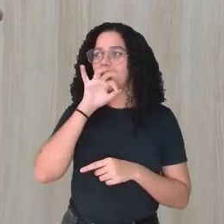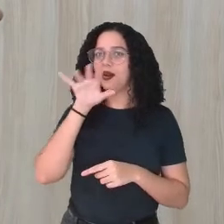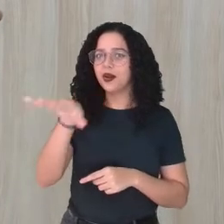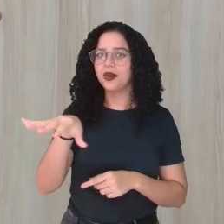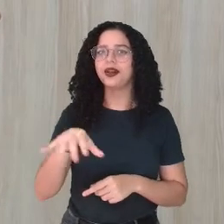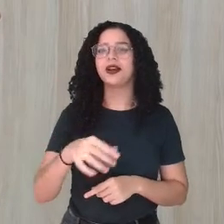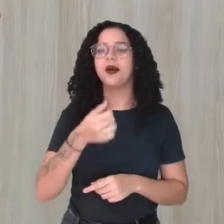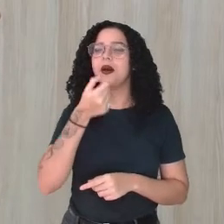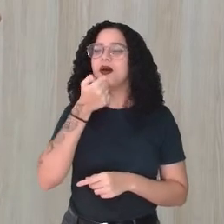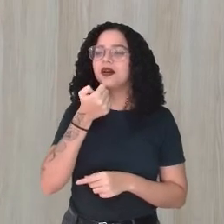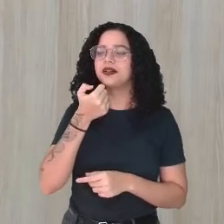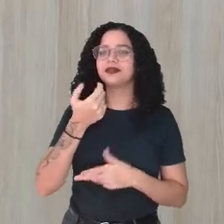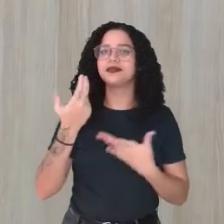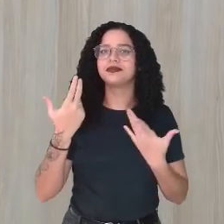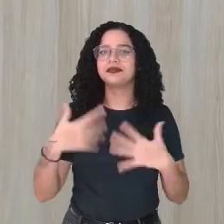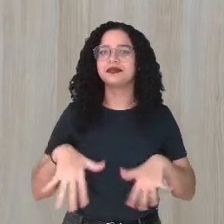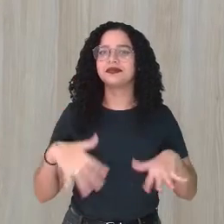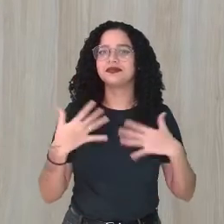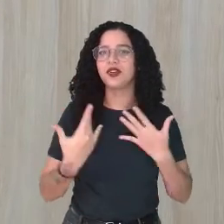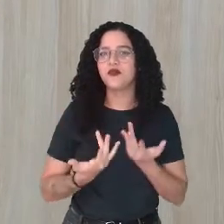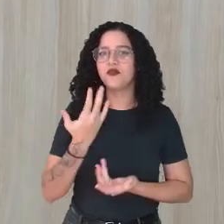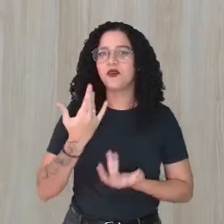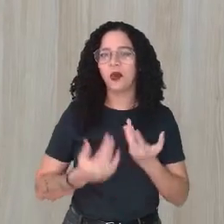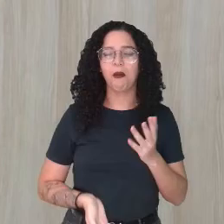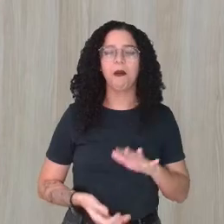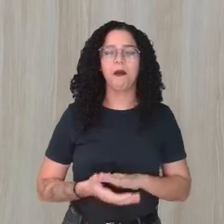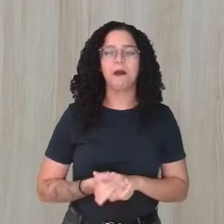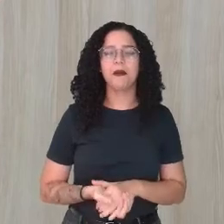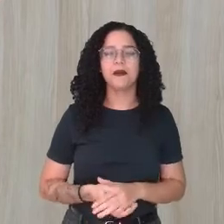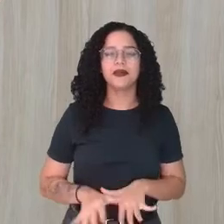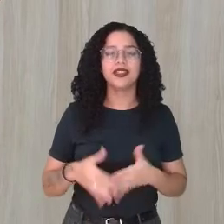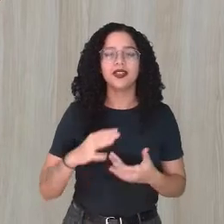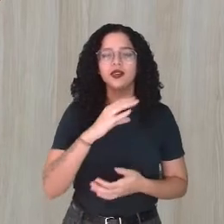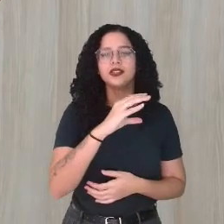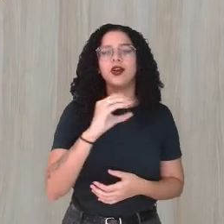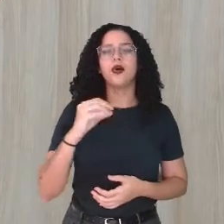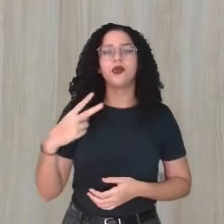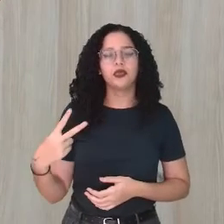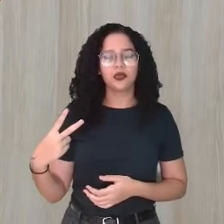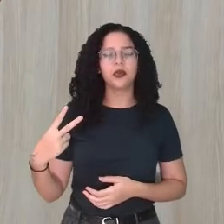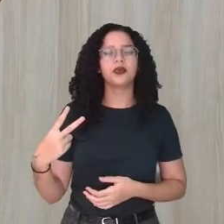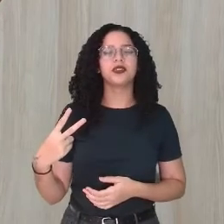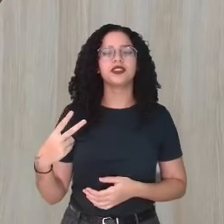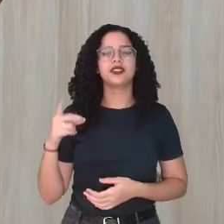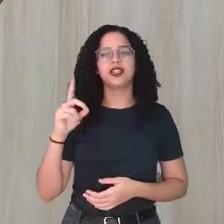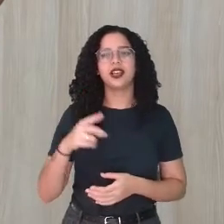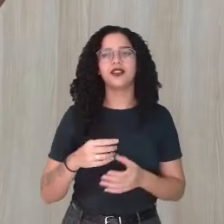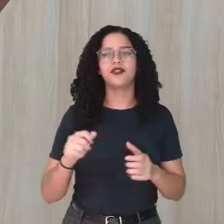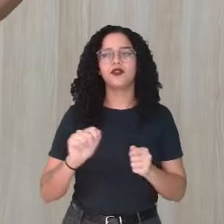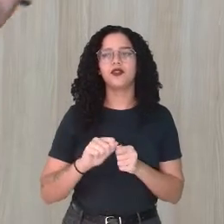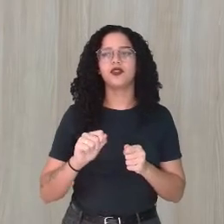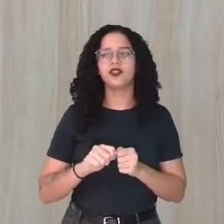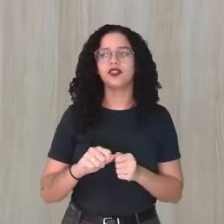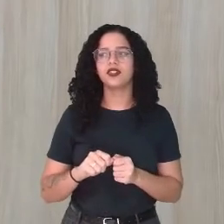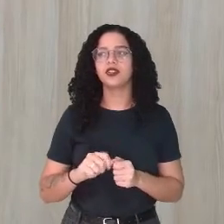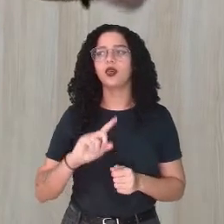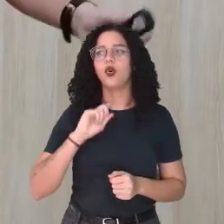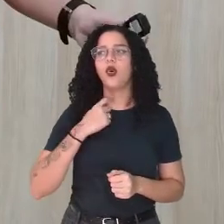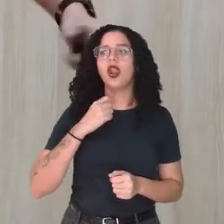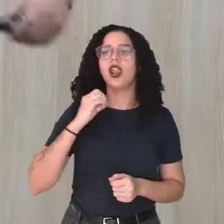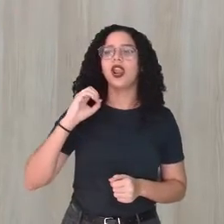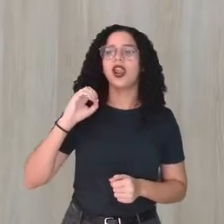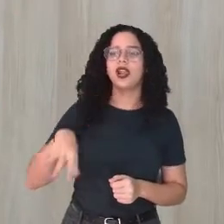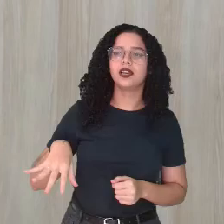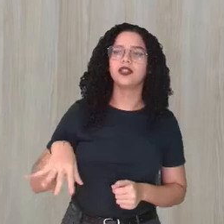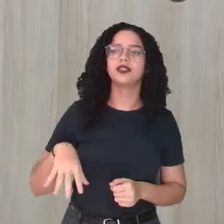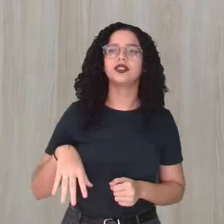disso, Vanessa? Isso, sabia. É inflamável. Então, esse CO2 aí, né, que é produzido por lixos orgânicos que